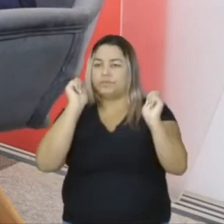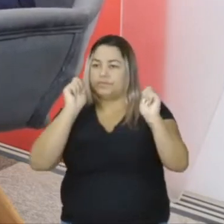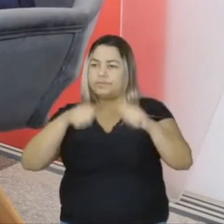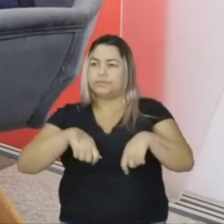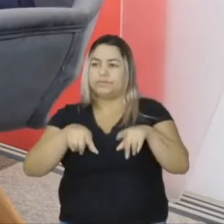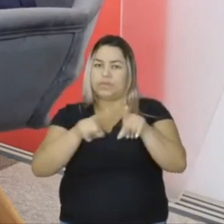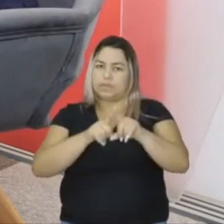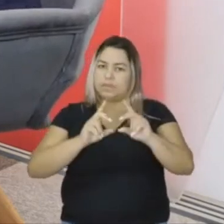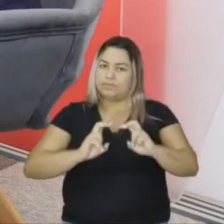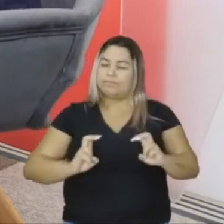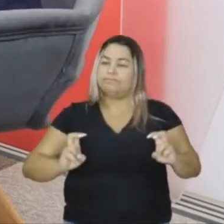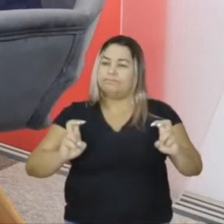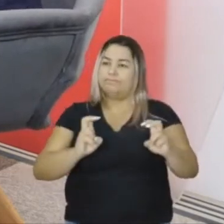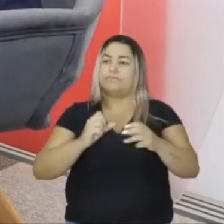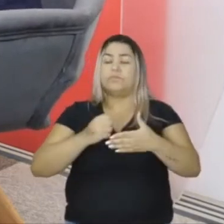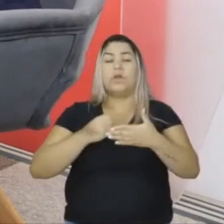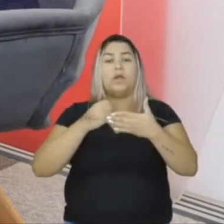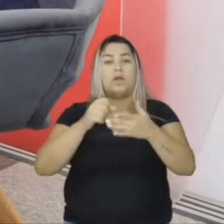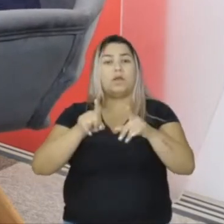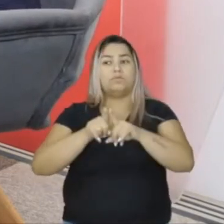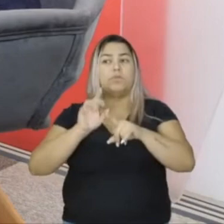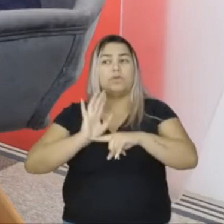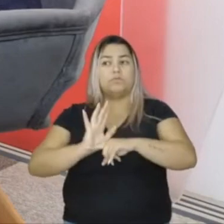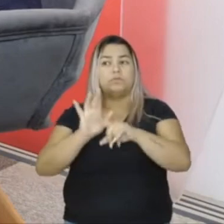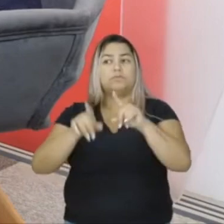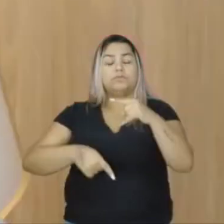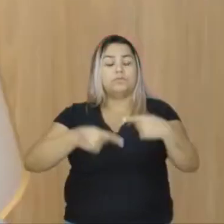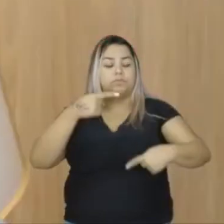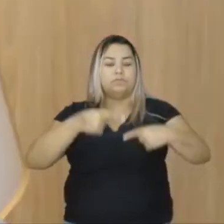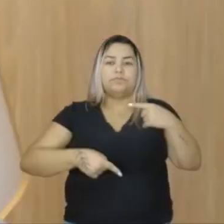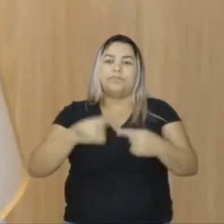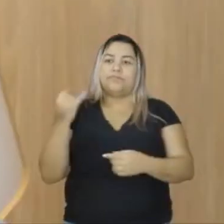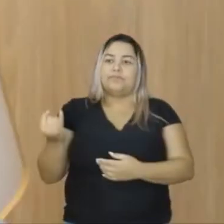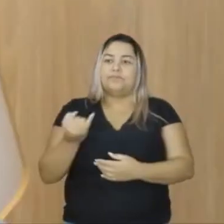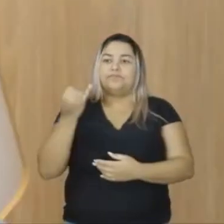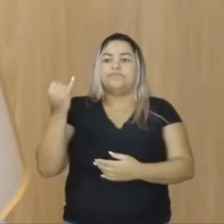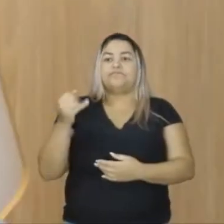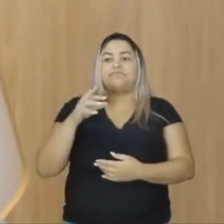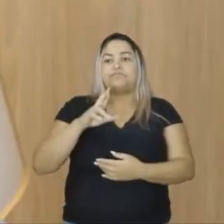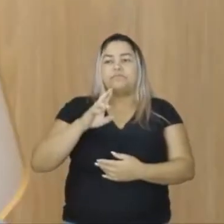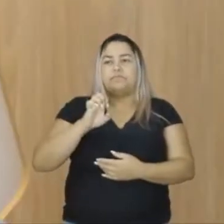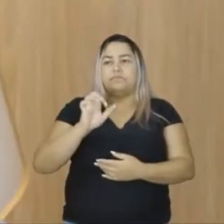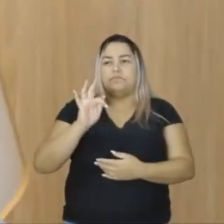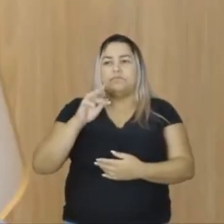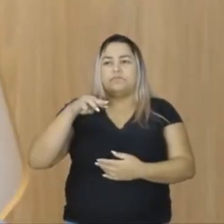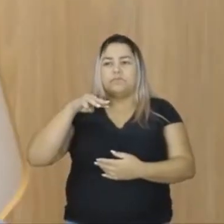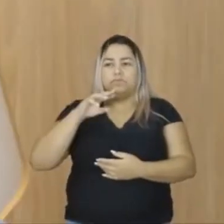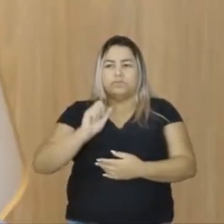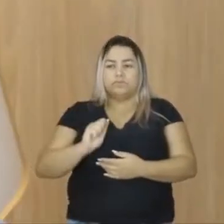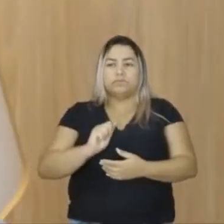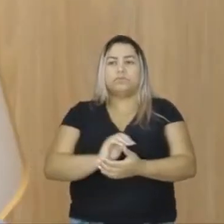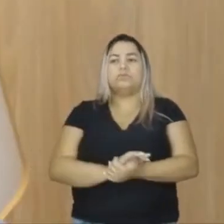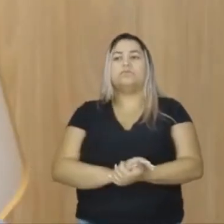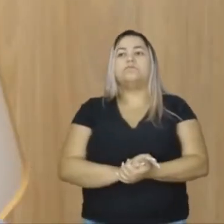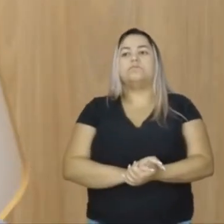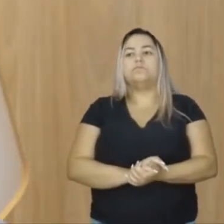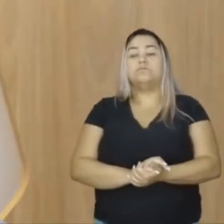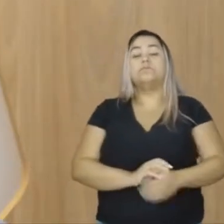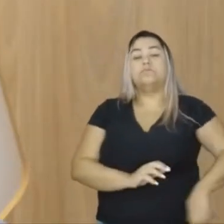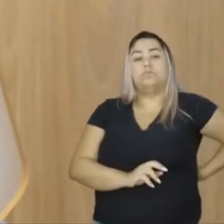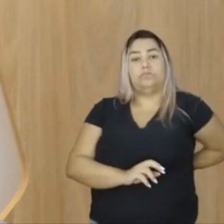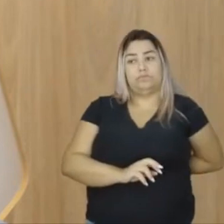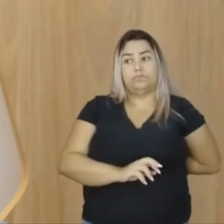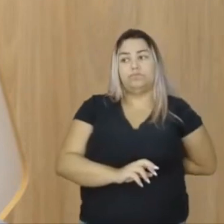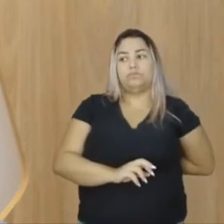da bancada que sempre debateu a importância da reforma na renda e patrimônio. E, de